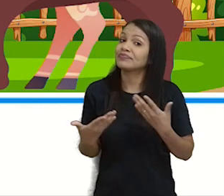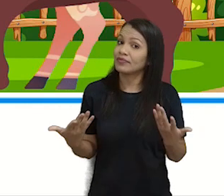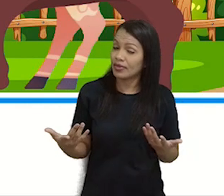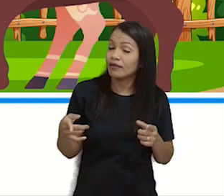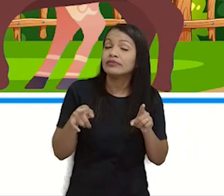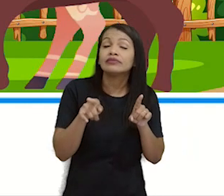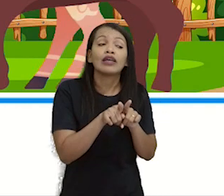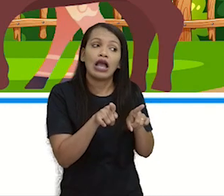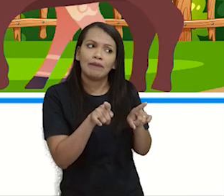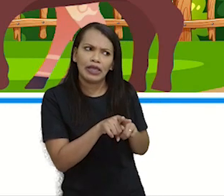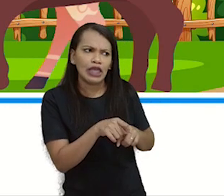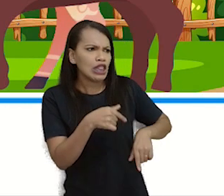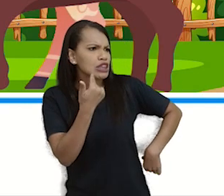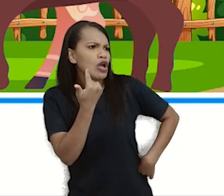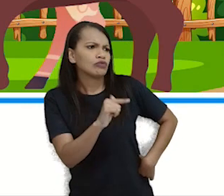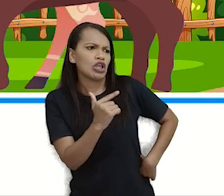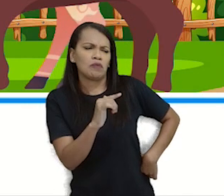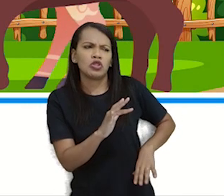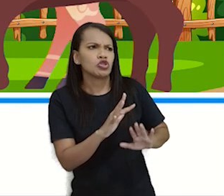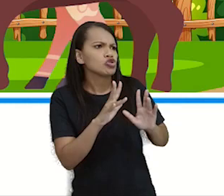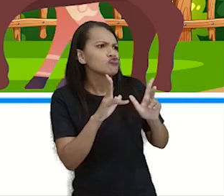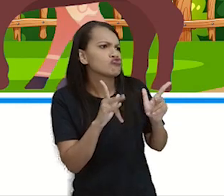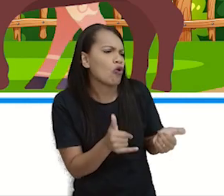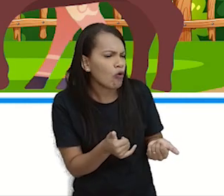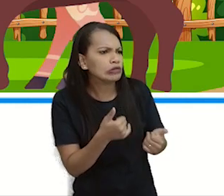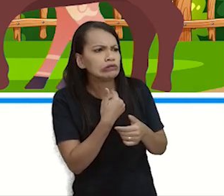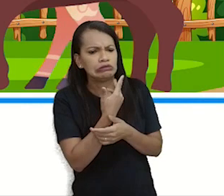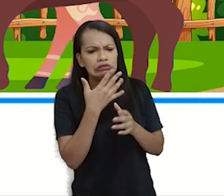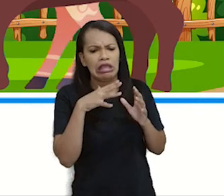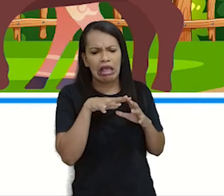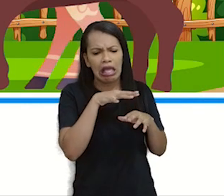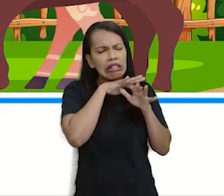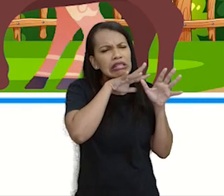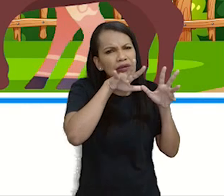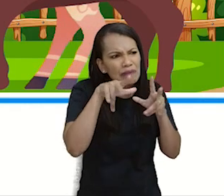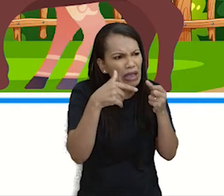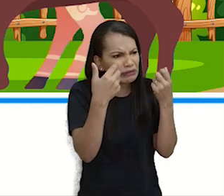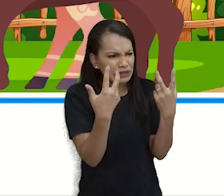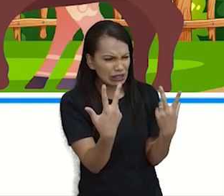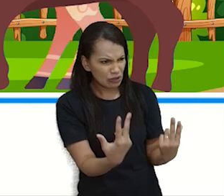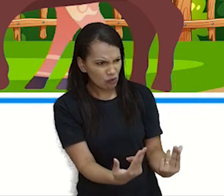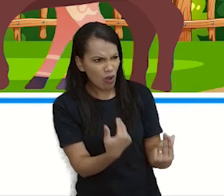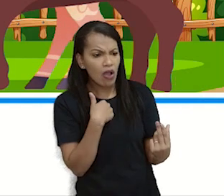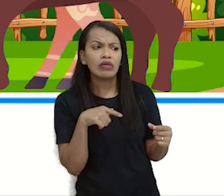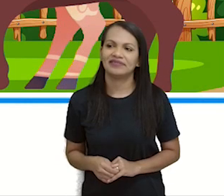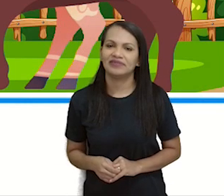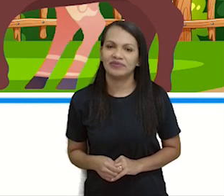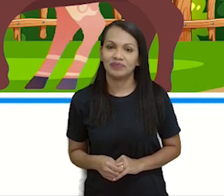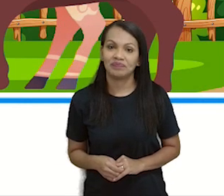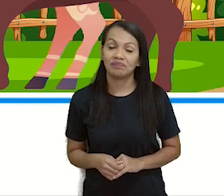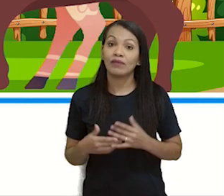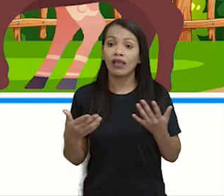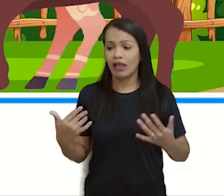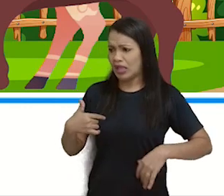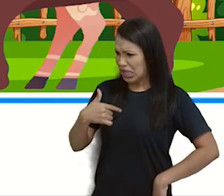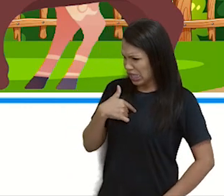Além disso, não tem como todos os animais serem do mesmo tamanho. Existem cachorrinhos maiores que eu também. Ah,